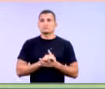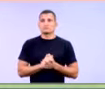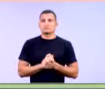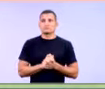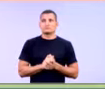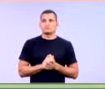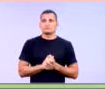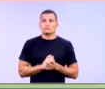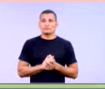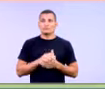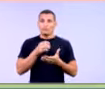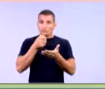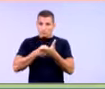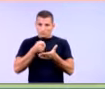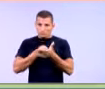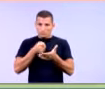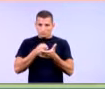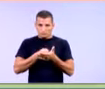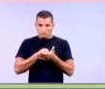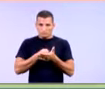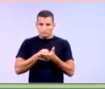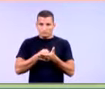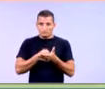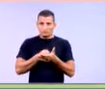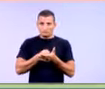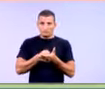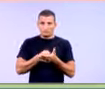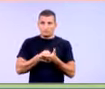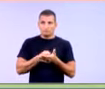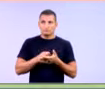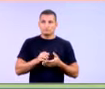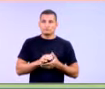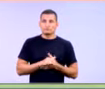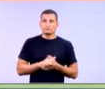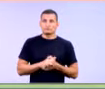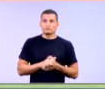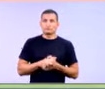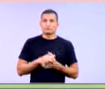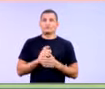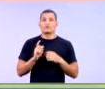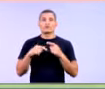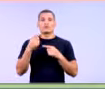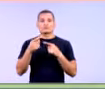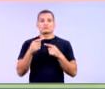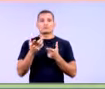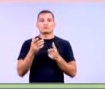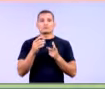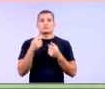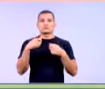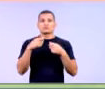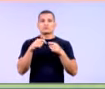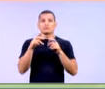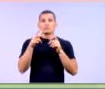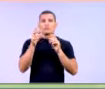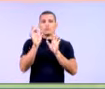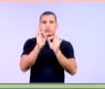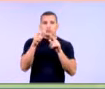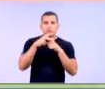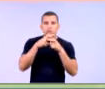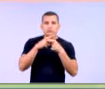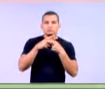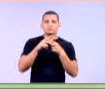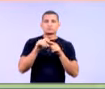O obrigatório, eu vou até pedir a correção para disponibilizarem lá no AVA, tá? O slide correto.